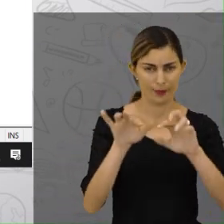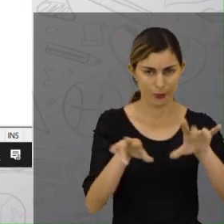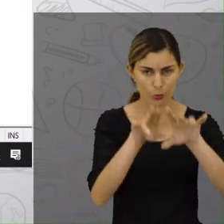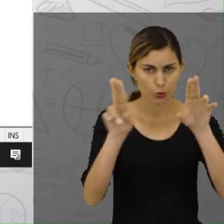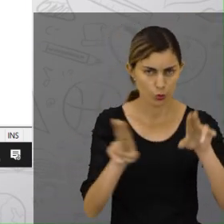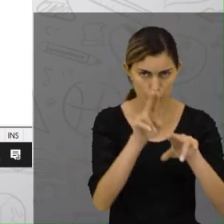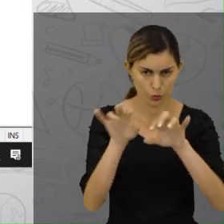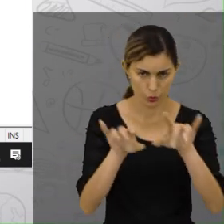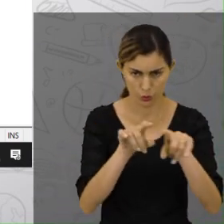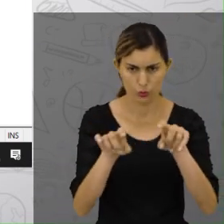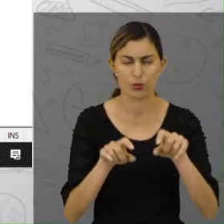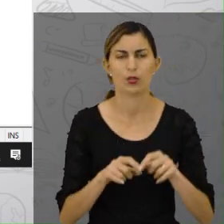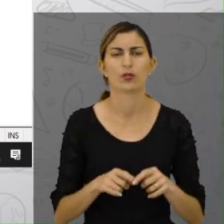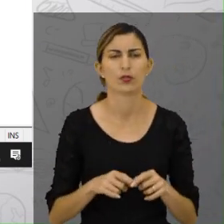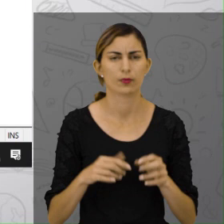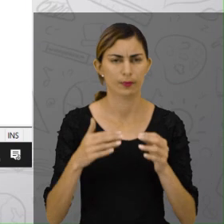servidor